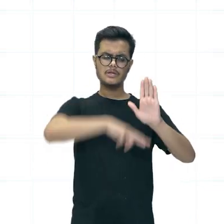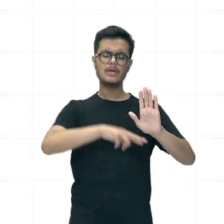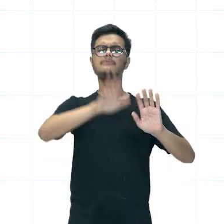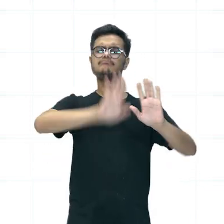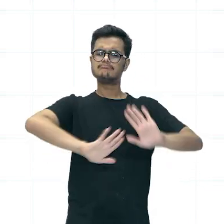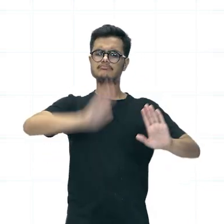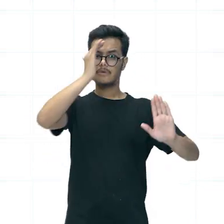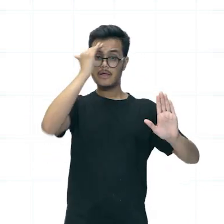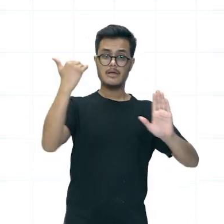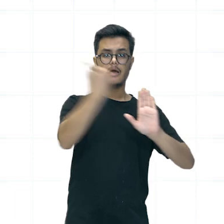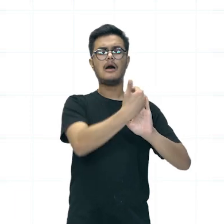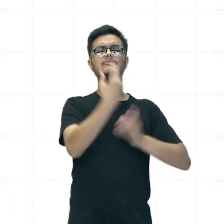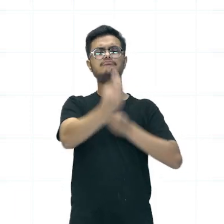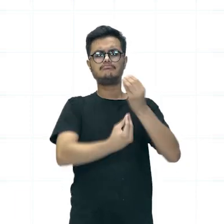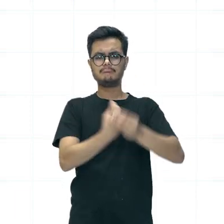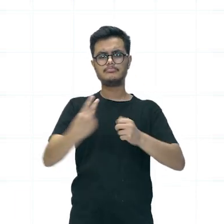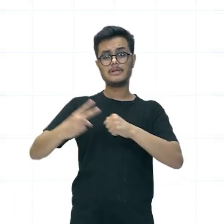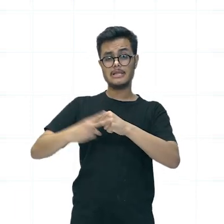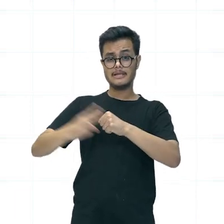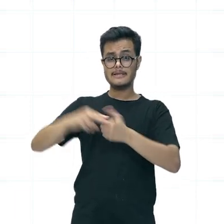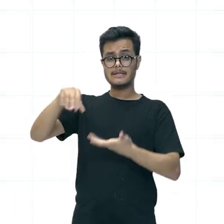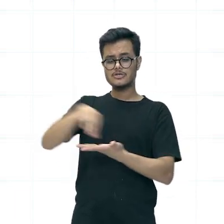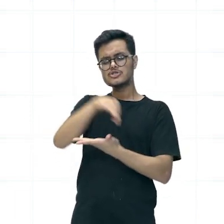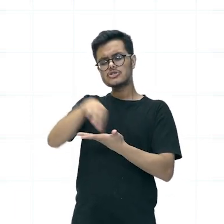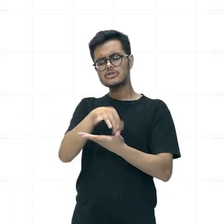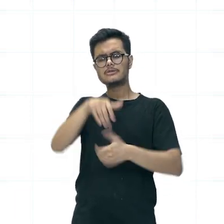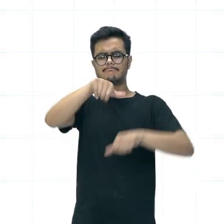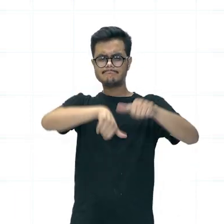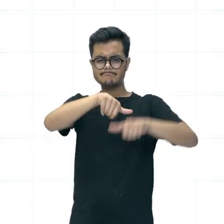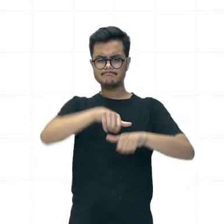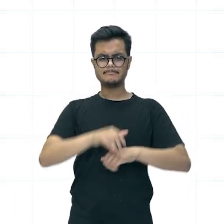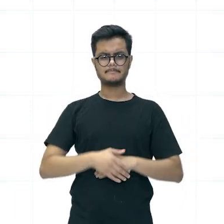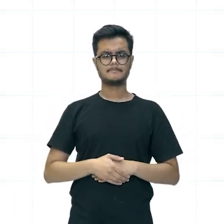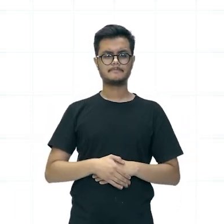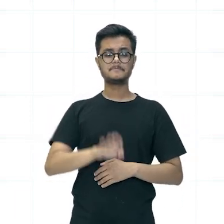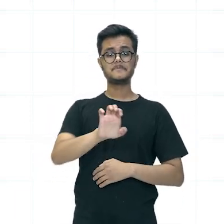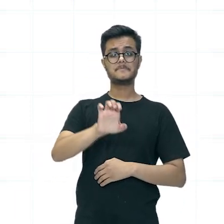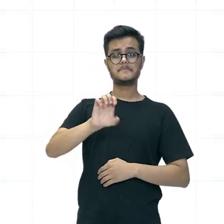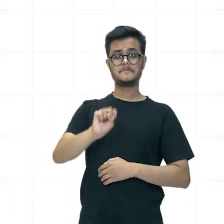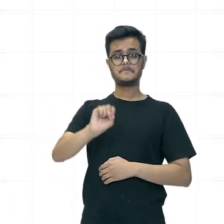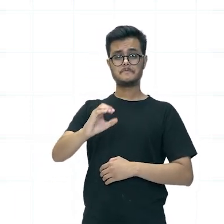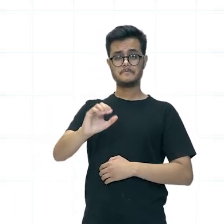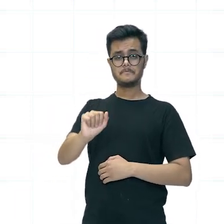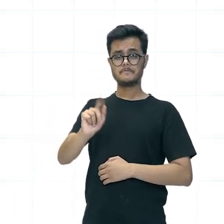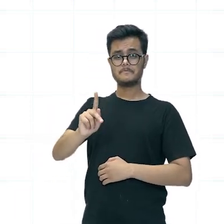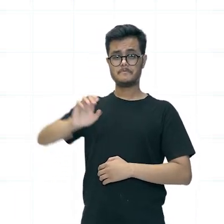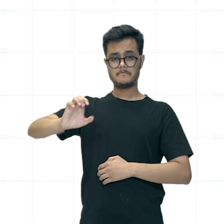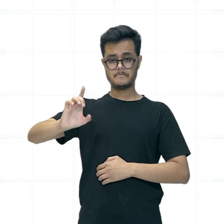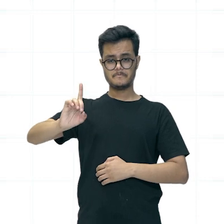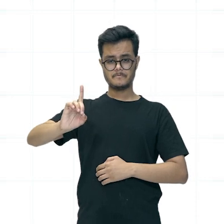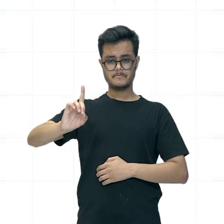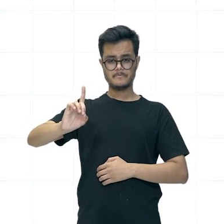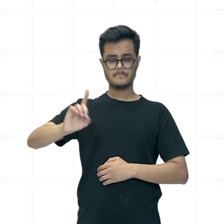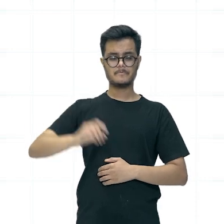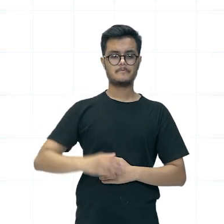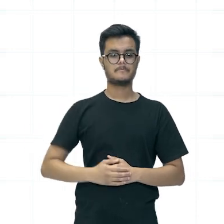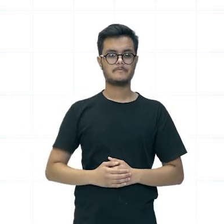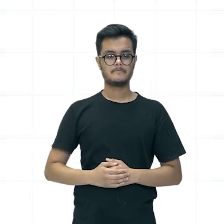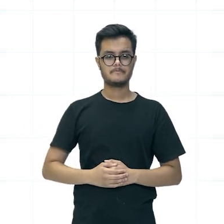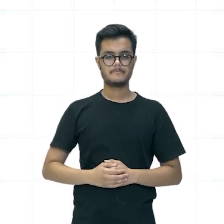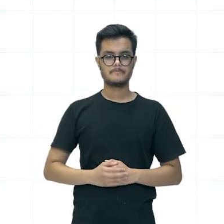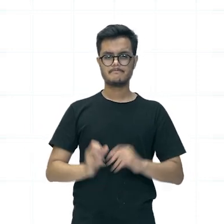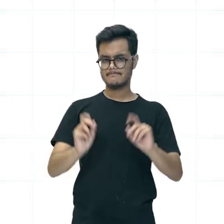a questão do spelling, da ortografia, tá bom? Escape fica escaped, escaped, tá